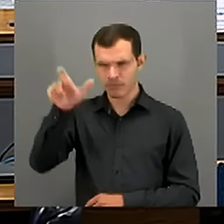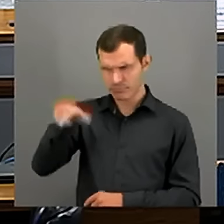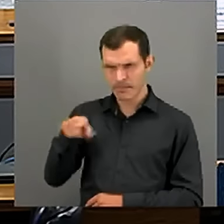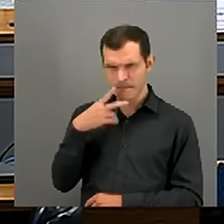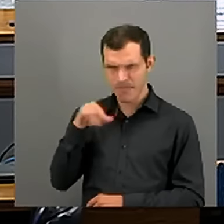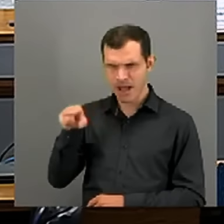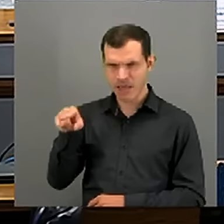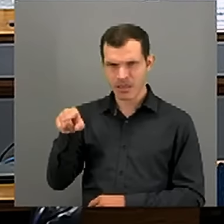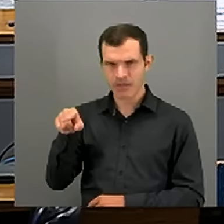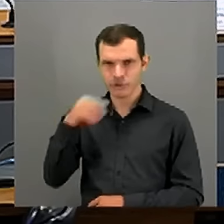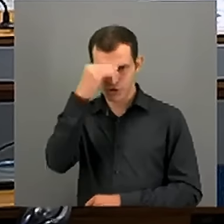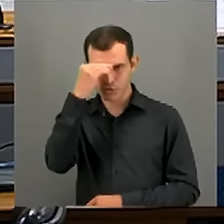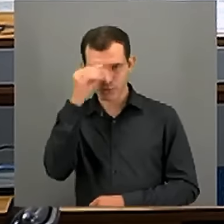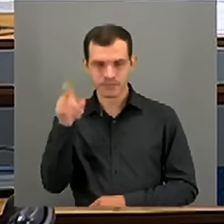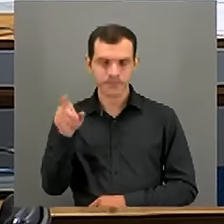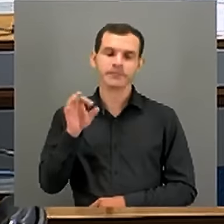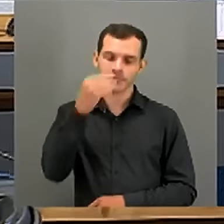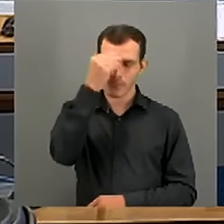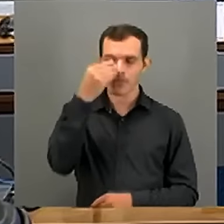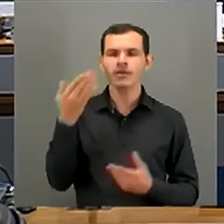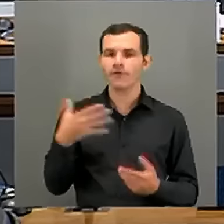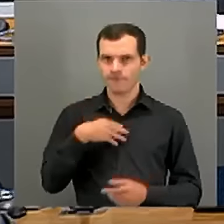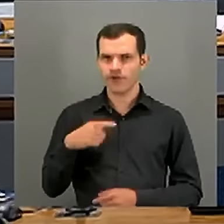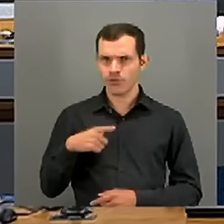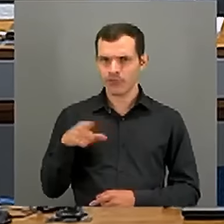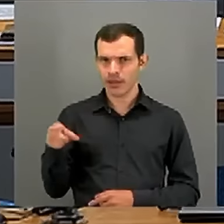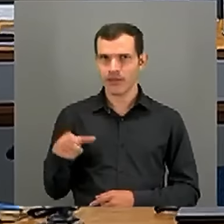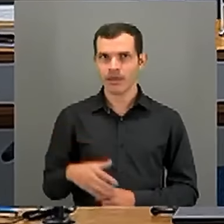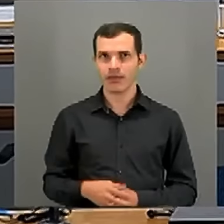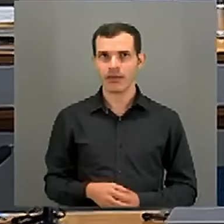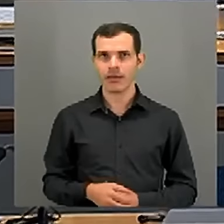Sou tio. O senhor é tio, né? Não digo, mas o senhor tem filho, eu quero dizer.